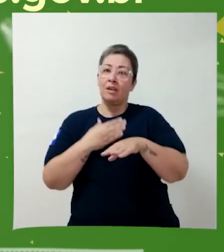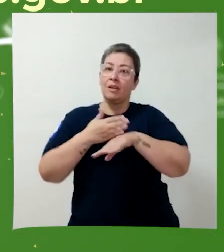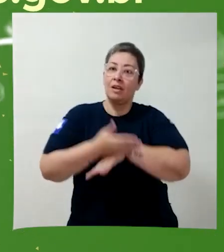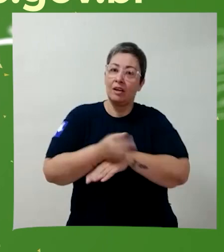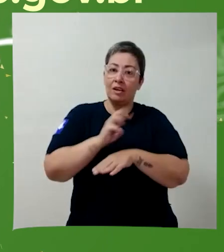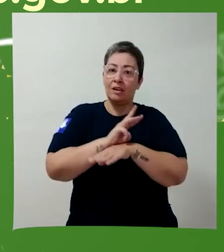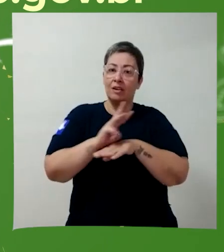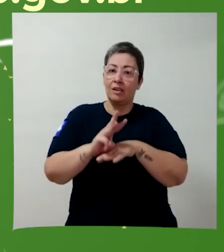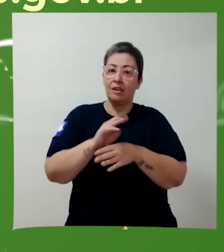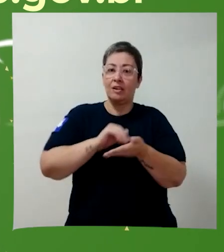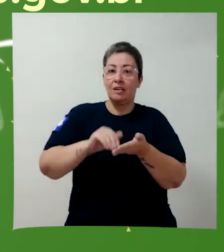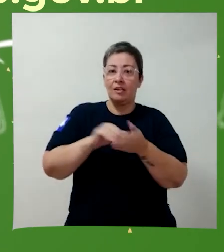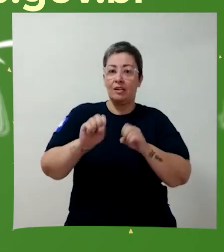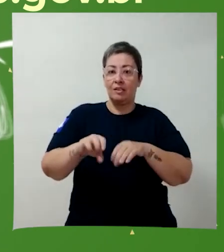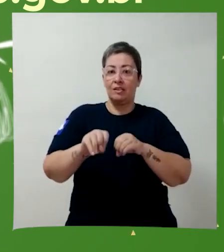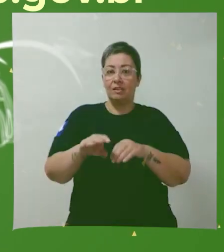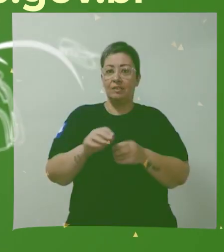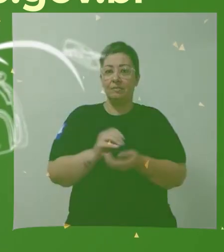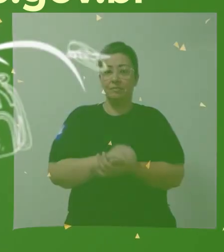Acesse o portal da educação.